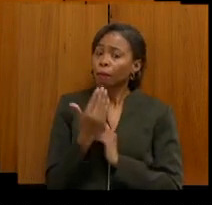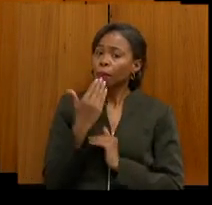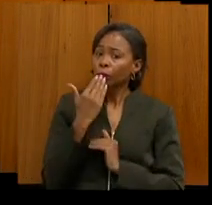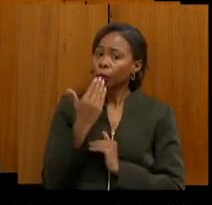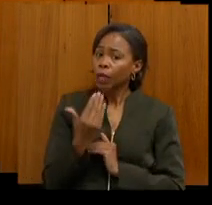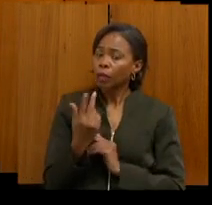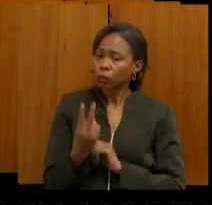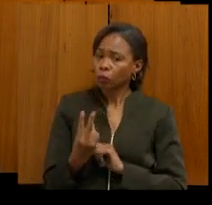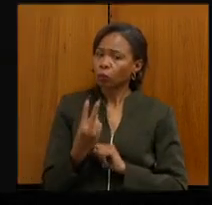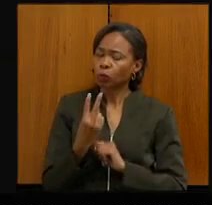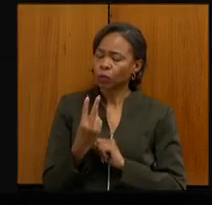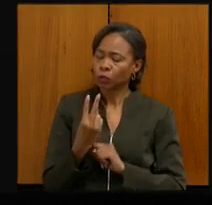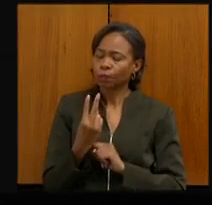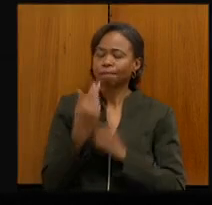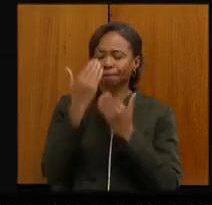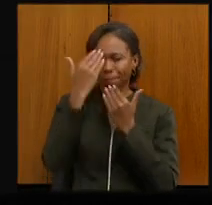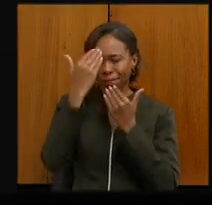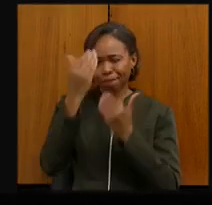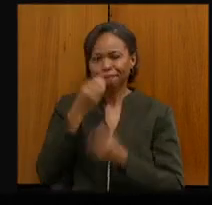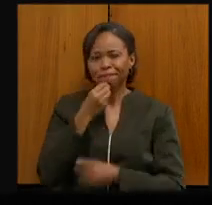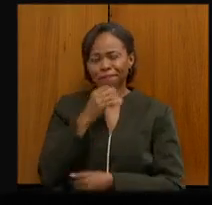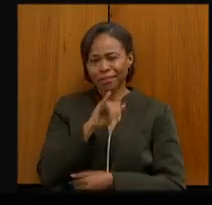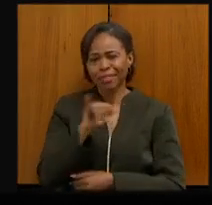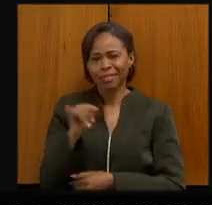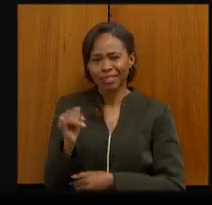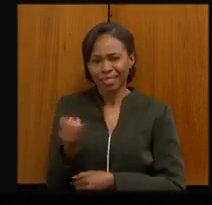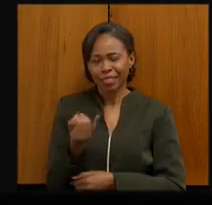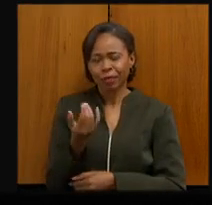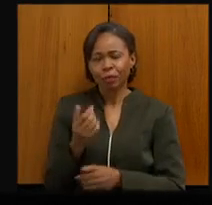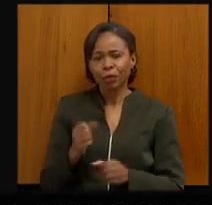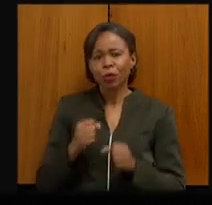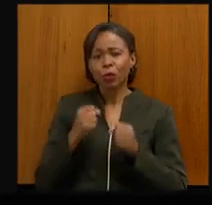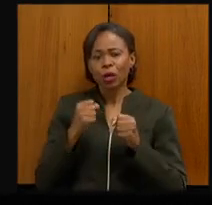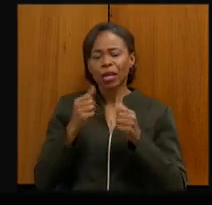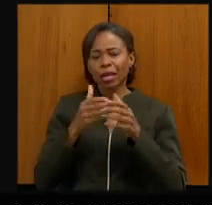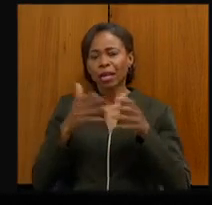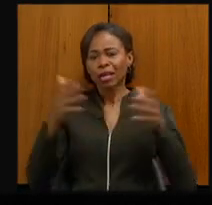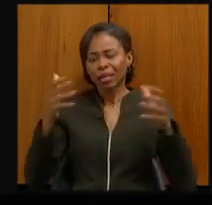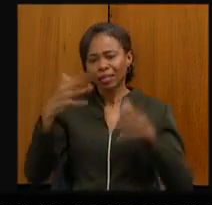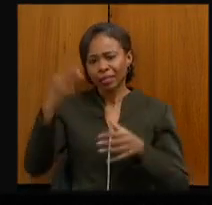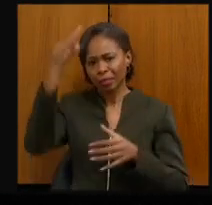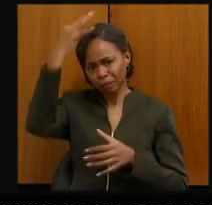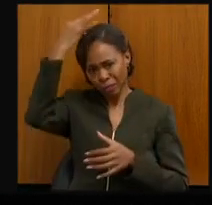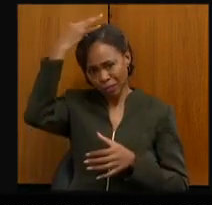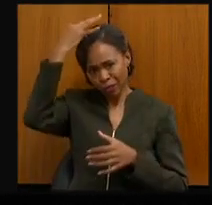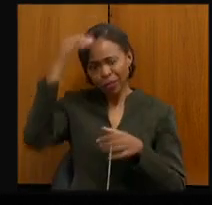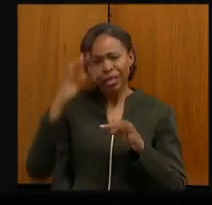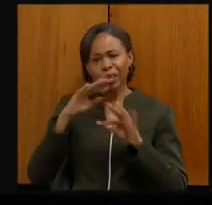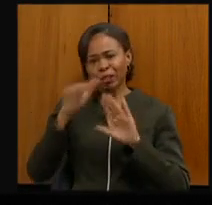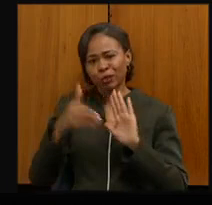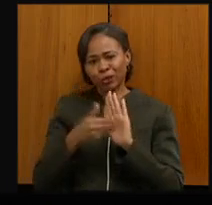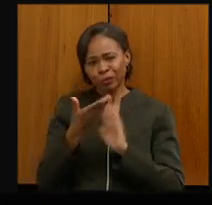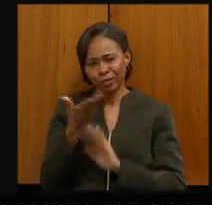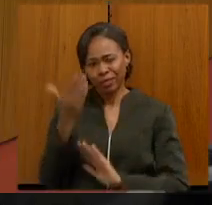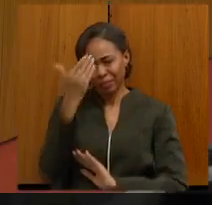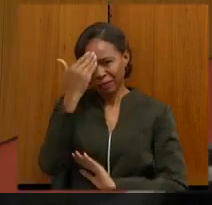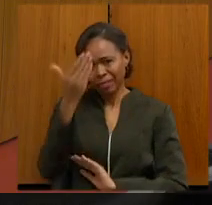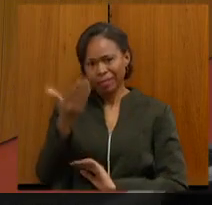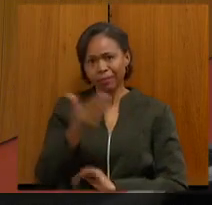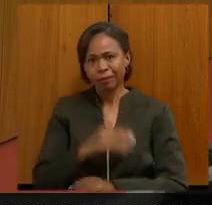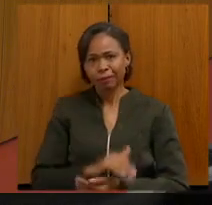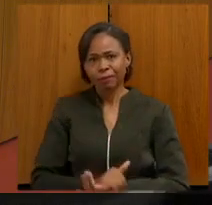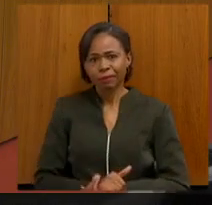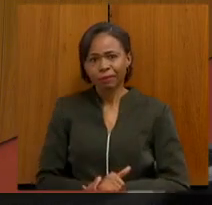e assim eu agradeço a oportunidade pelo Grande Espírito EA Torres muito obrigada